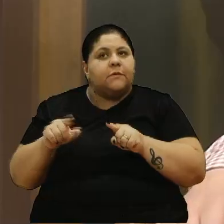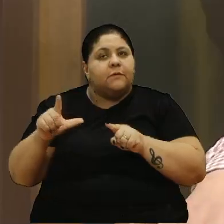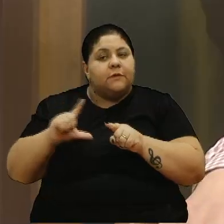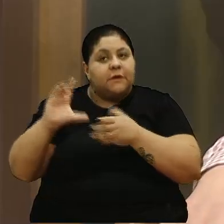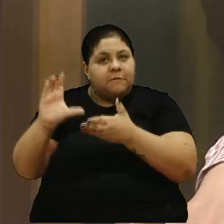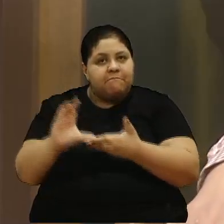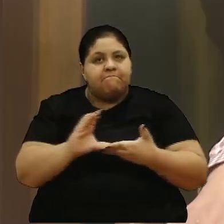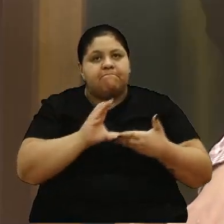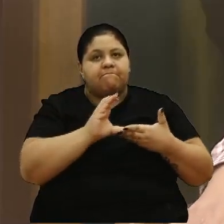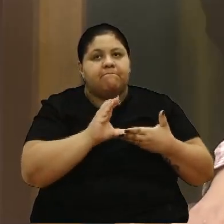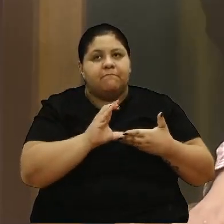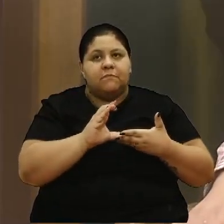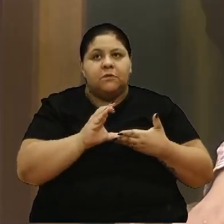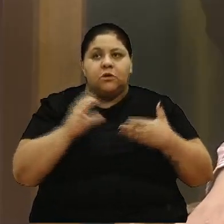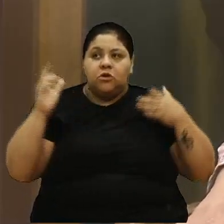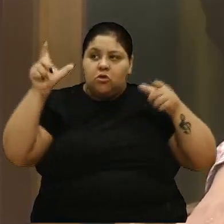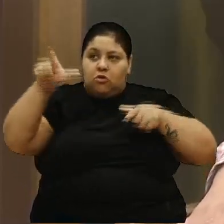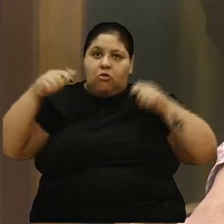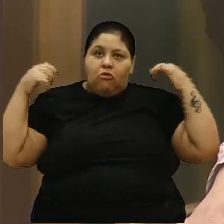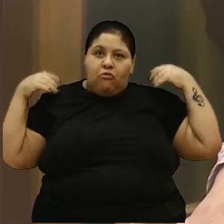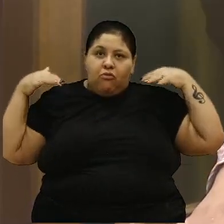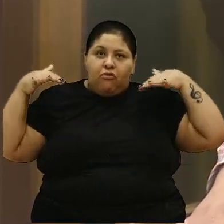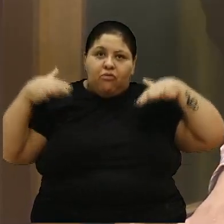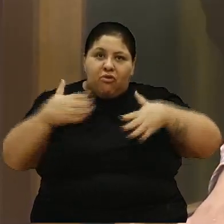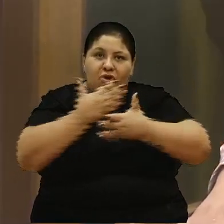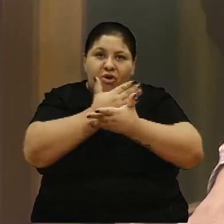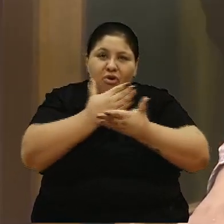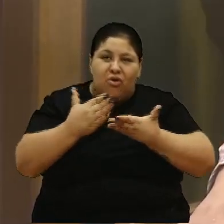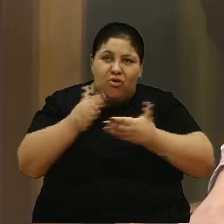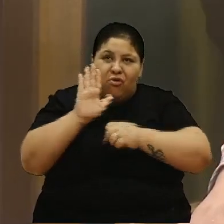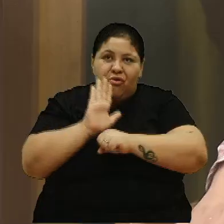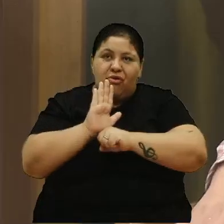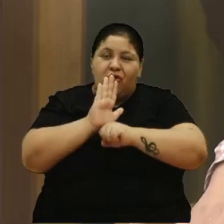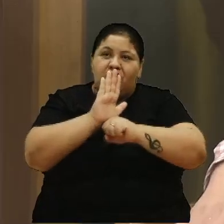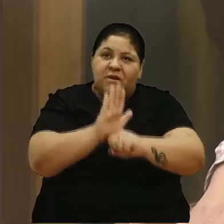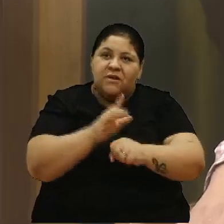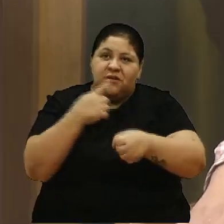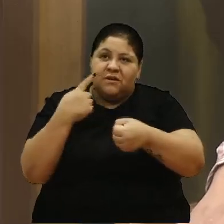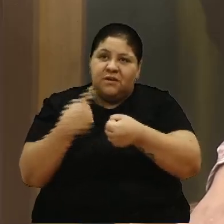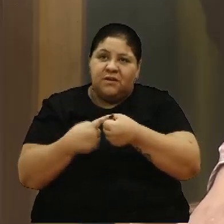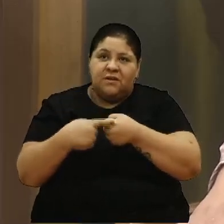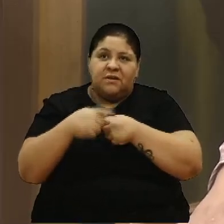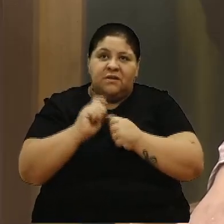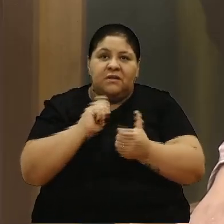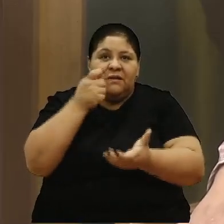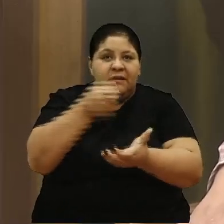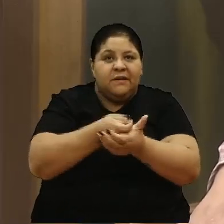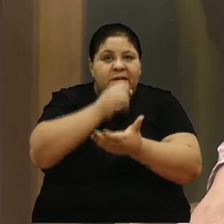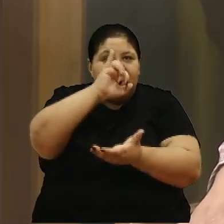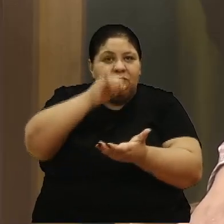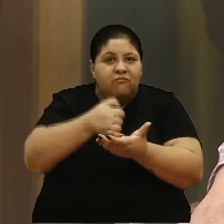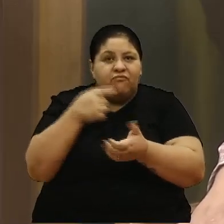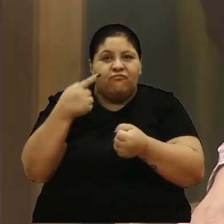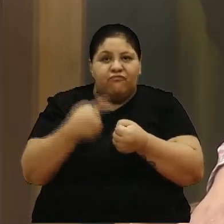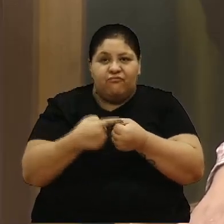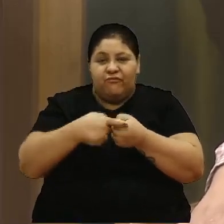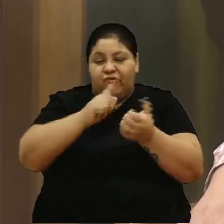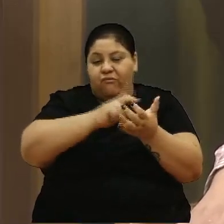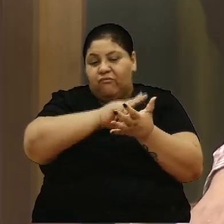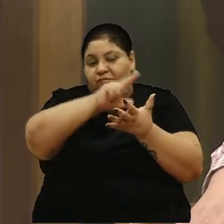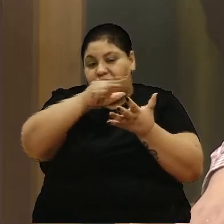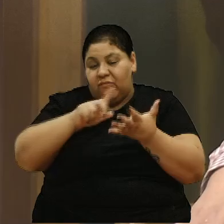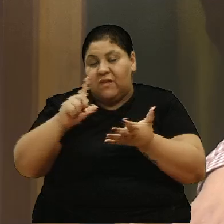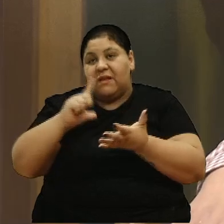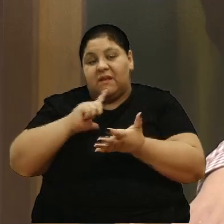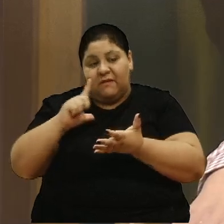ônus de virem tantas pessoas para cá que até começarem a contribuir com a realidade de Caxias do Sul, pagarem seus impostos nessa cidade, etc., etc., nós